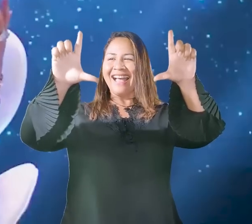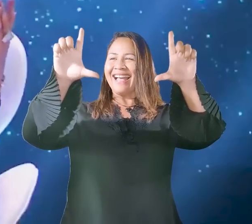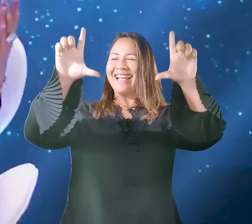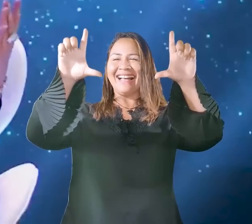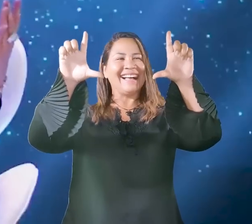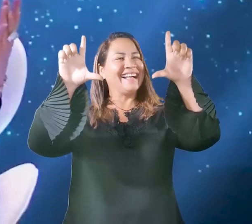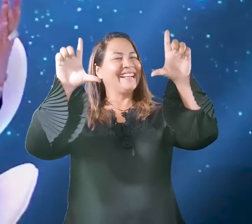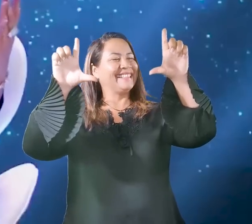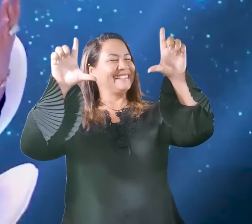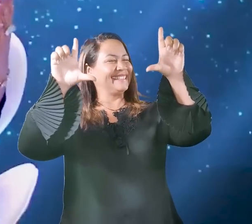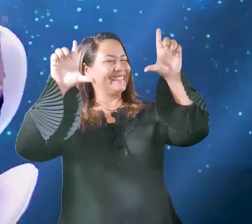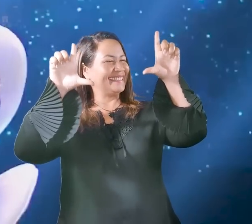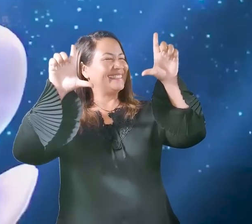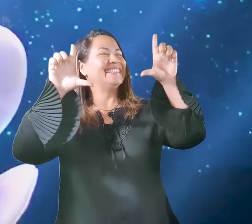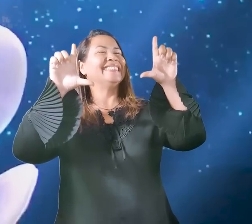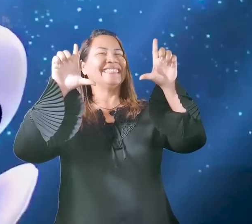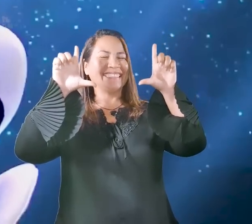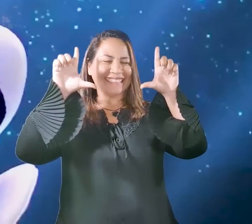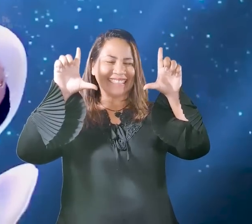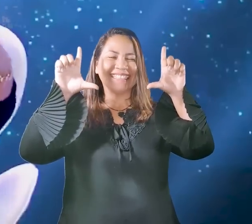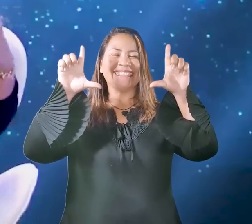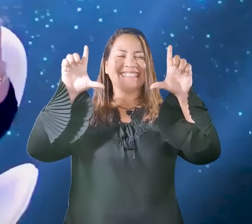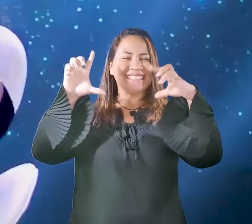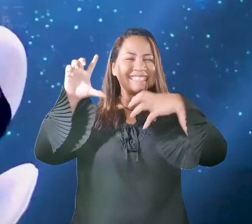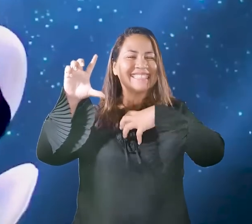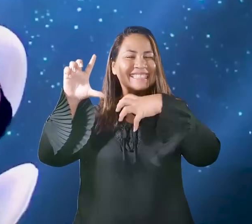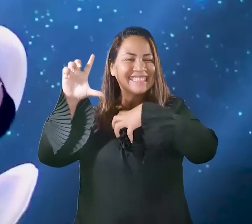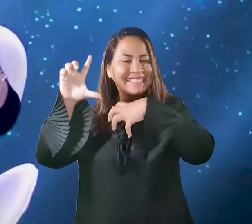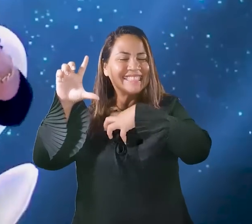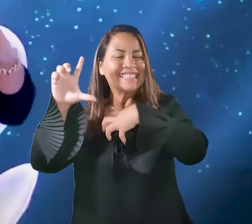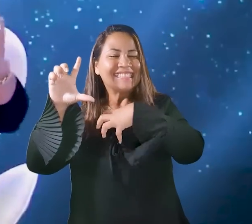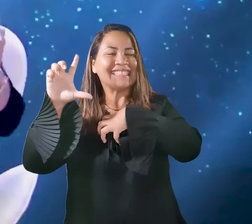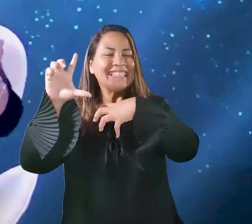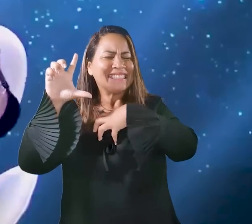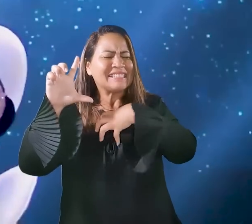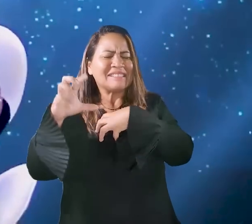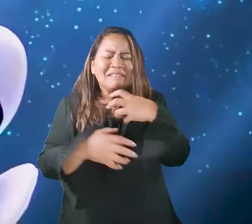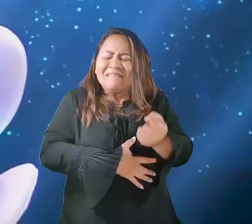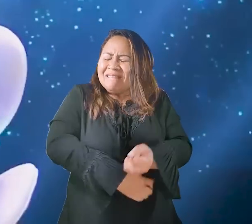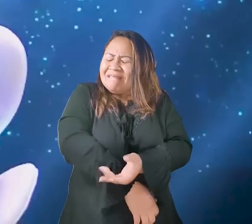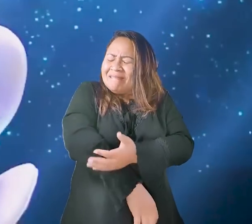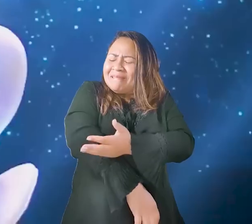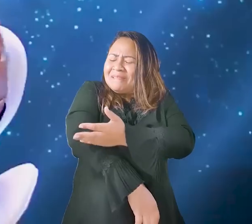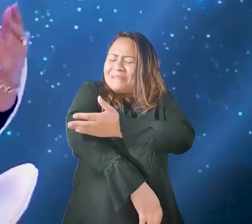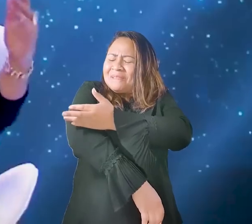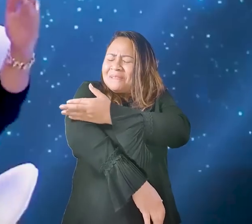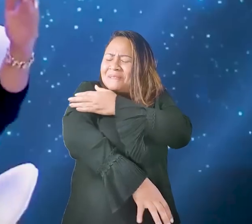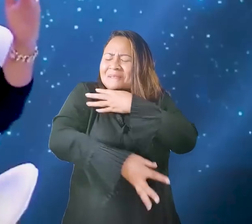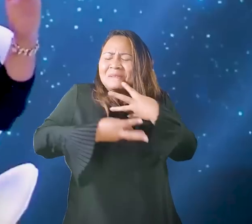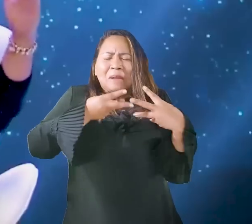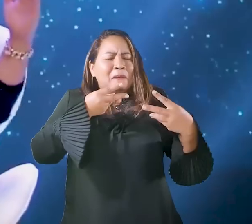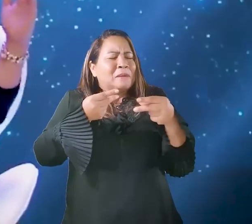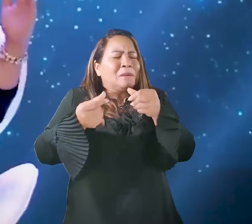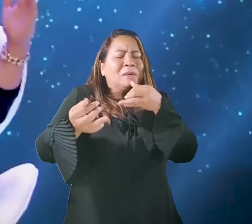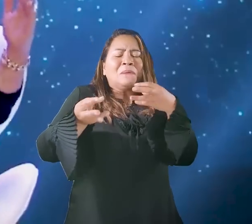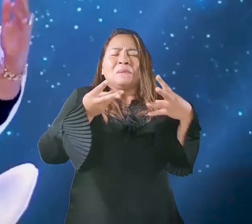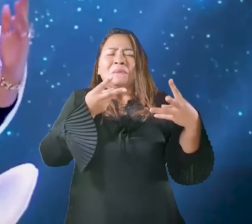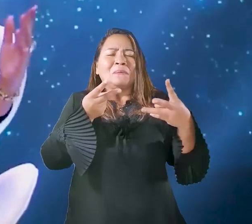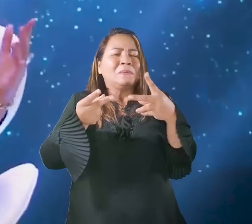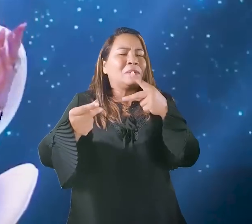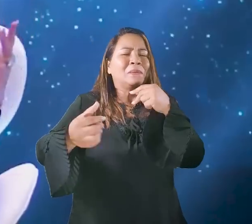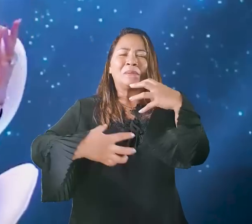um sorriso interior. Traga o sentimento. O emocentizar. A sensação. A sensação